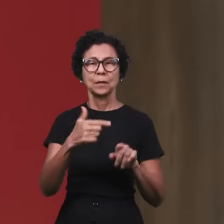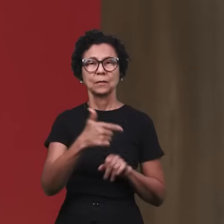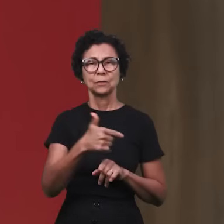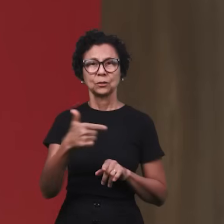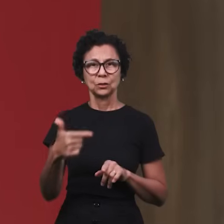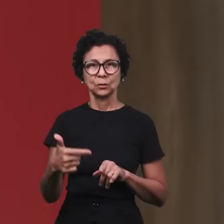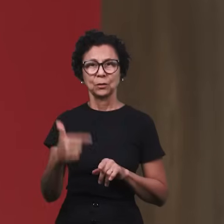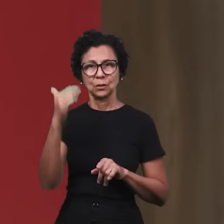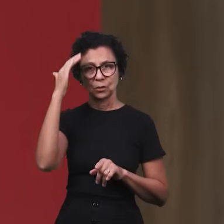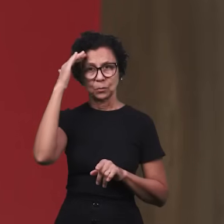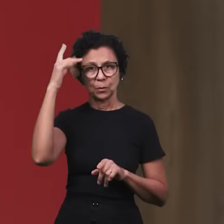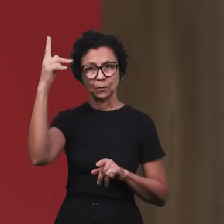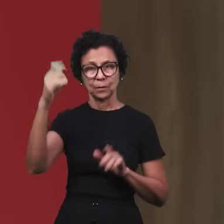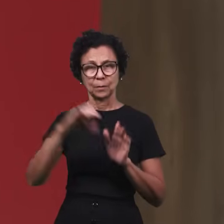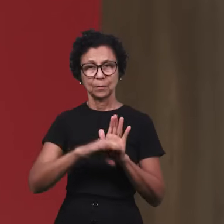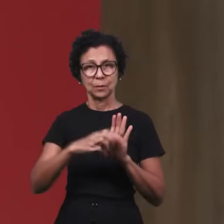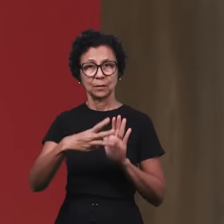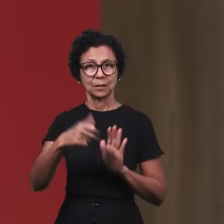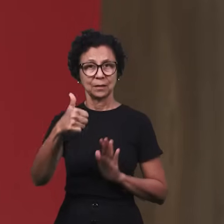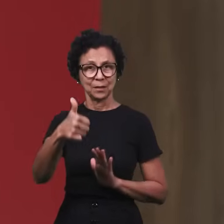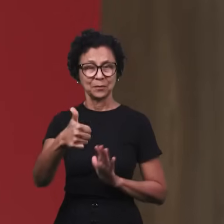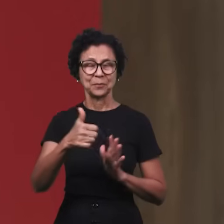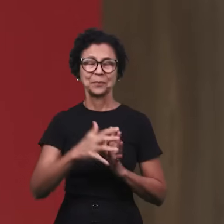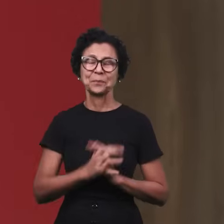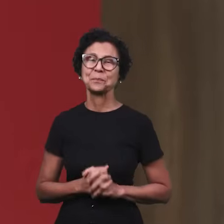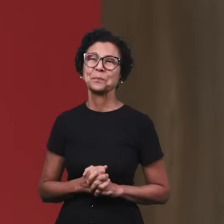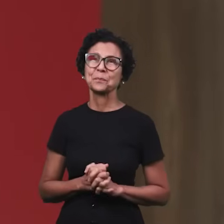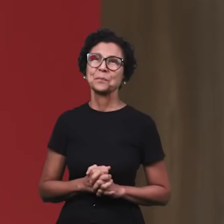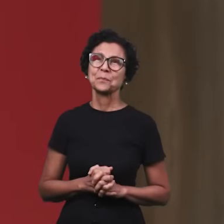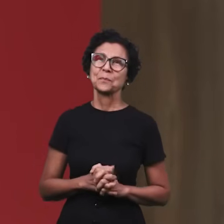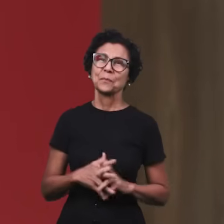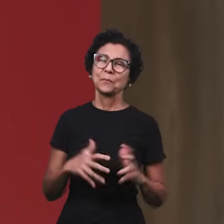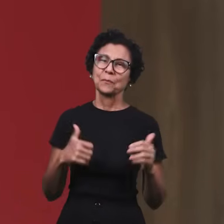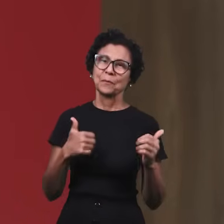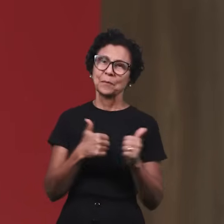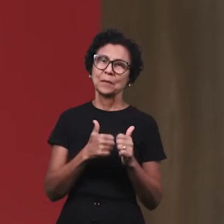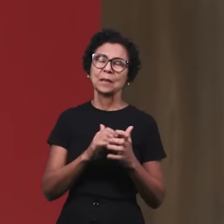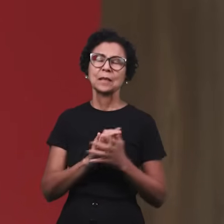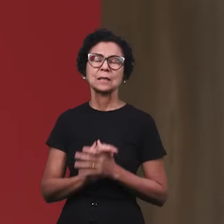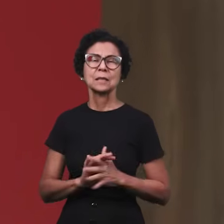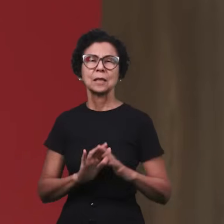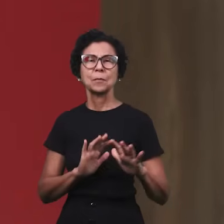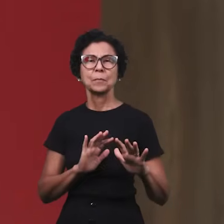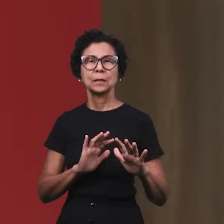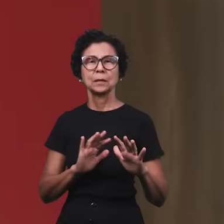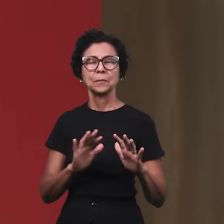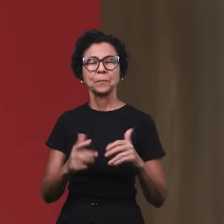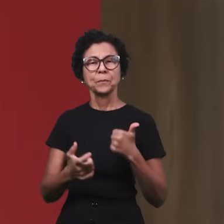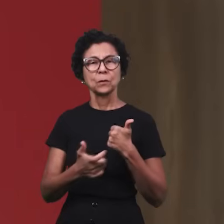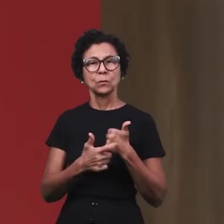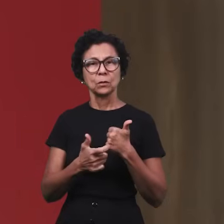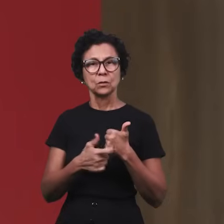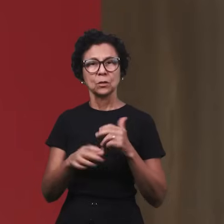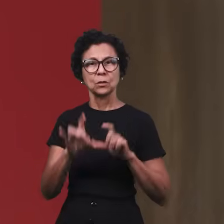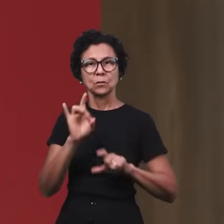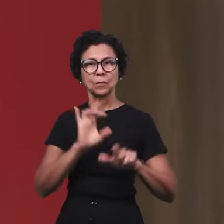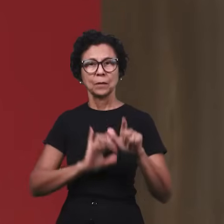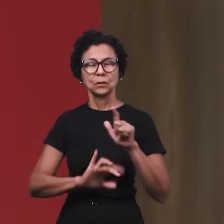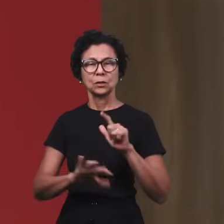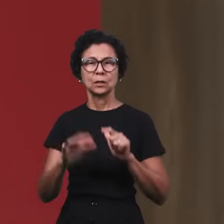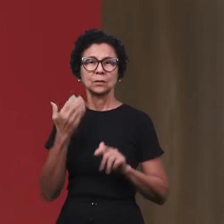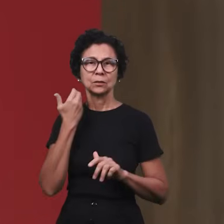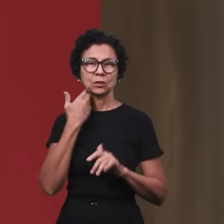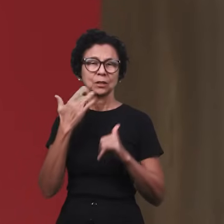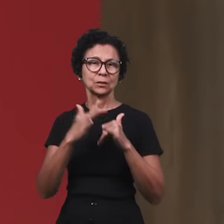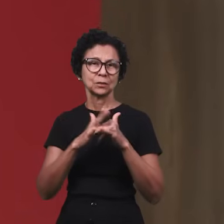de Provérbios 31. Não percam o próximo programa. Sigam curtindo, compartilhando e participando através do chat